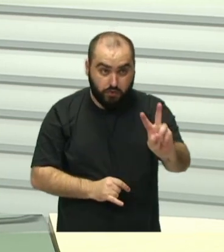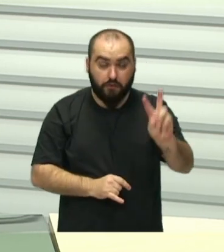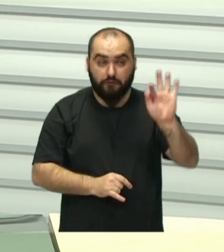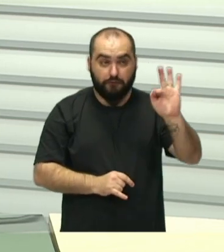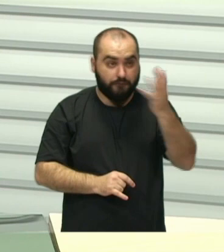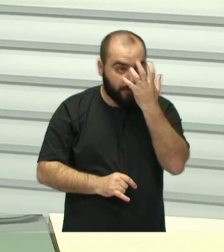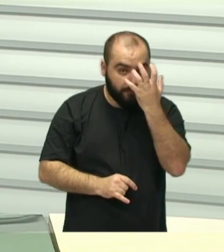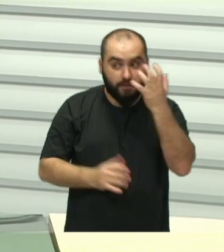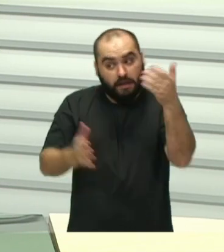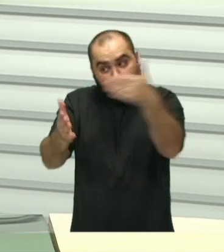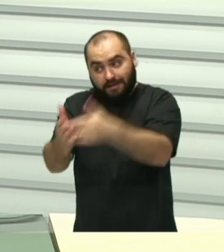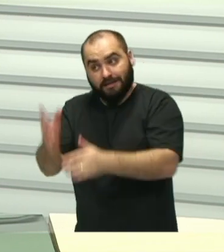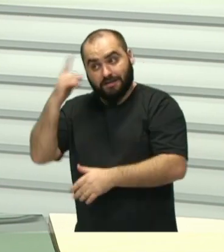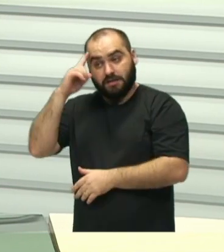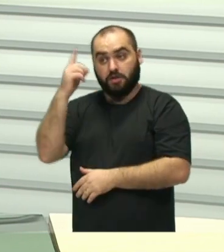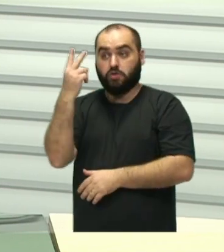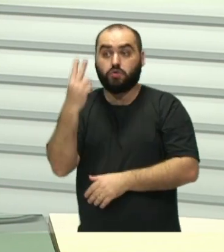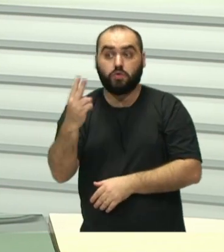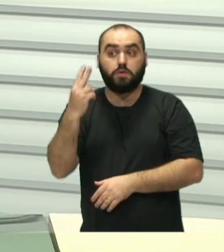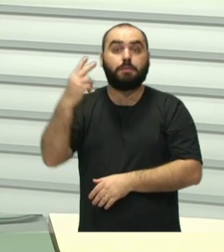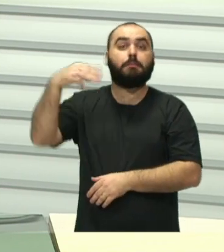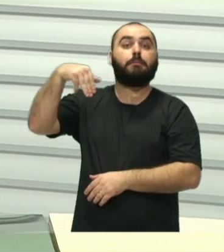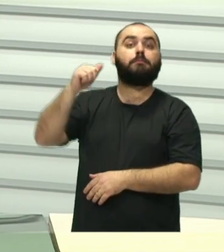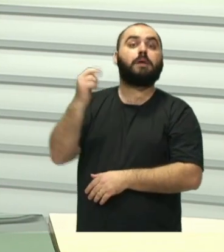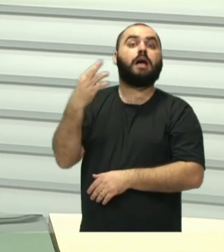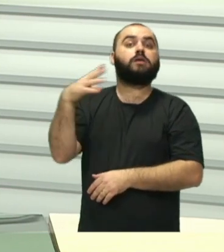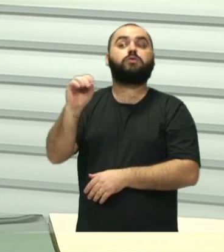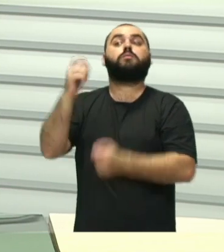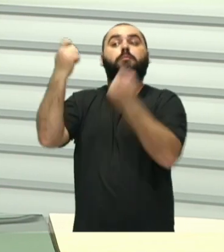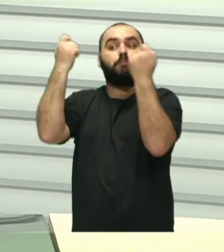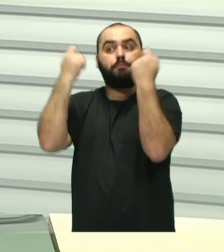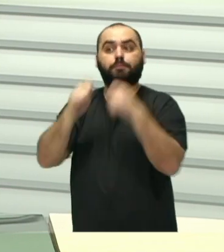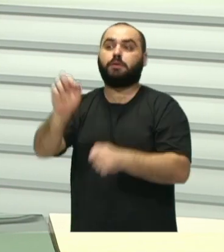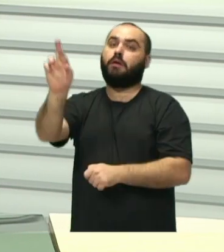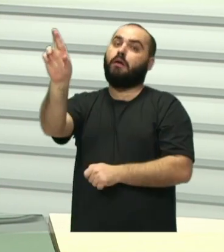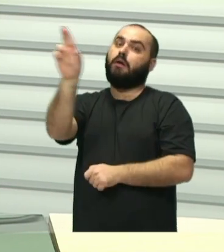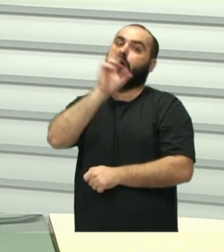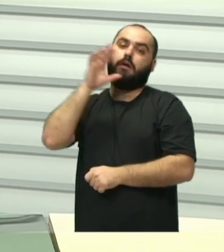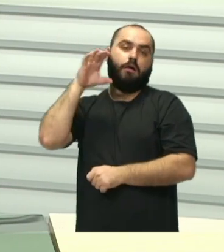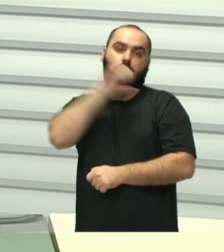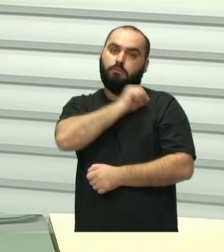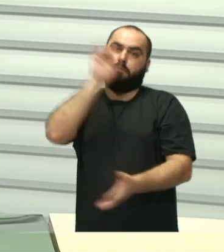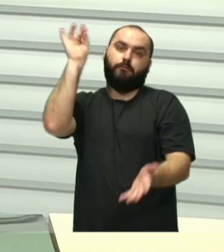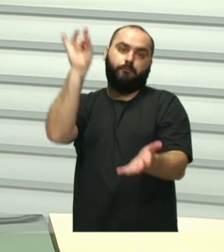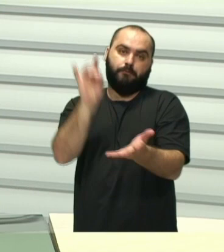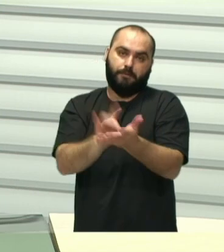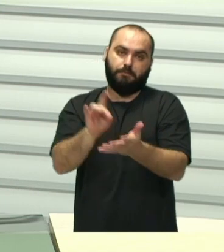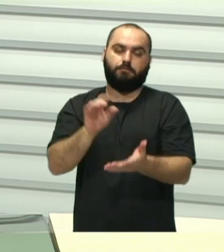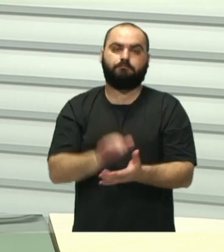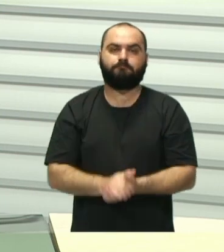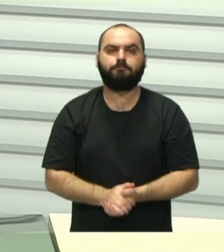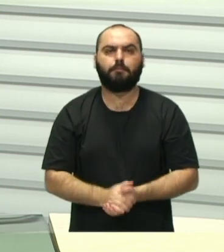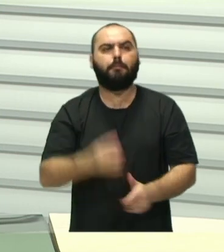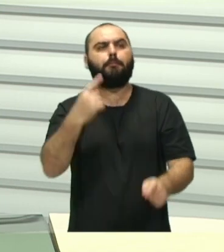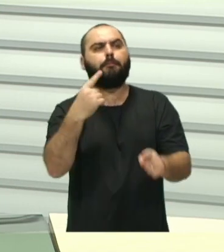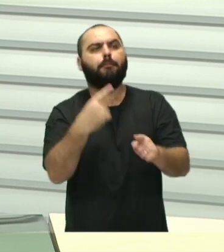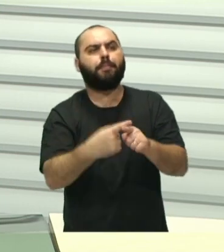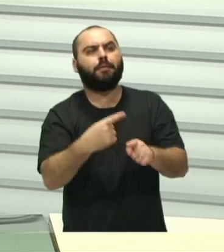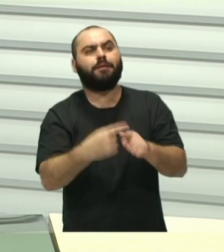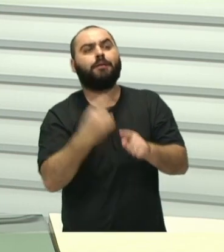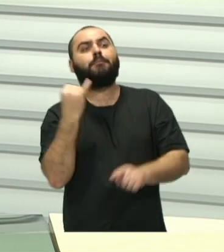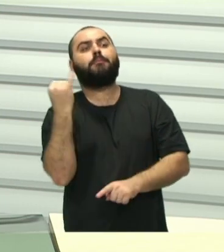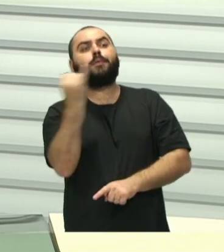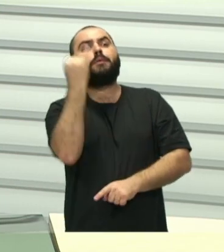até dia dois do próximo mês ele precisa oficializar a casa com a resposta oficial por quê que o requerimento é